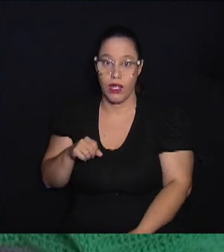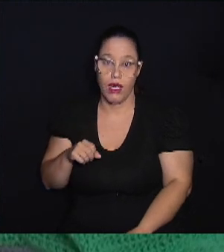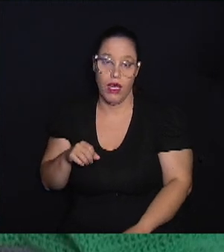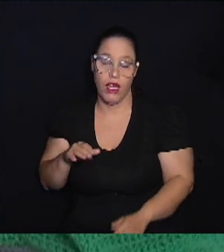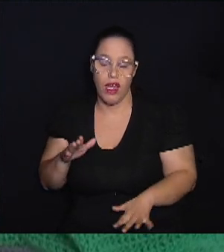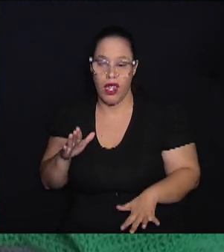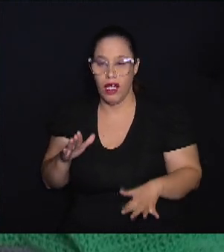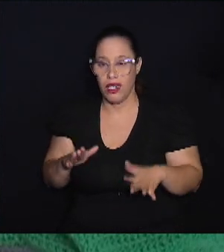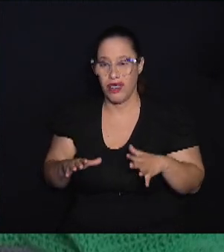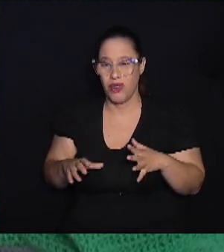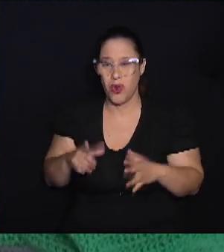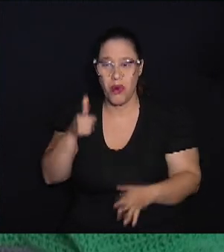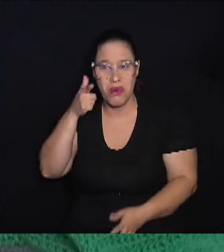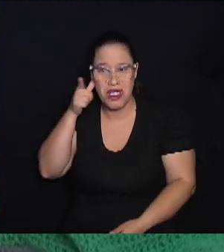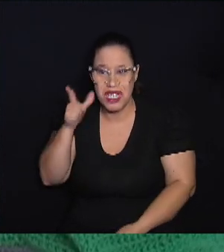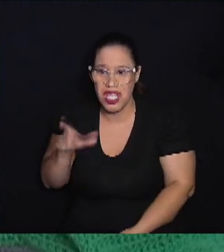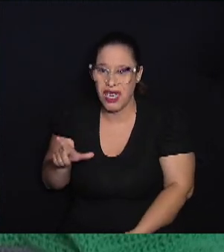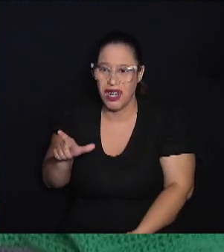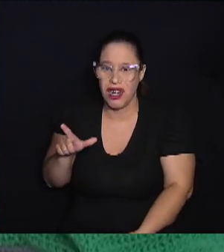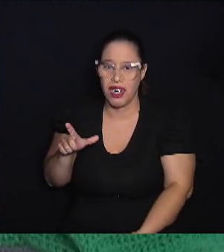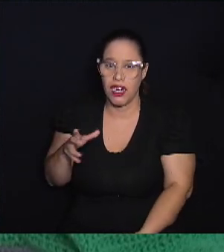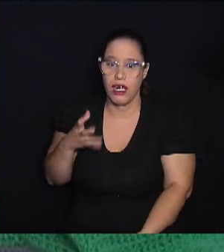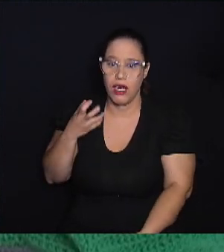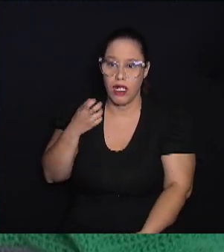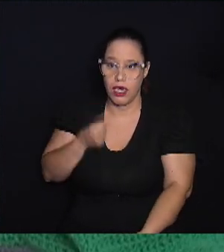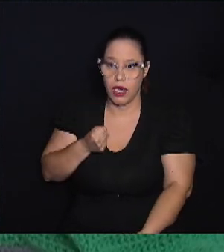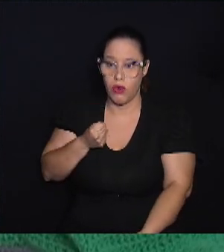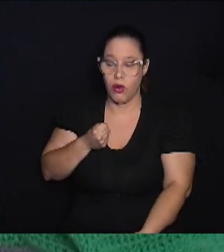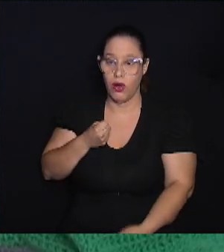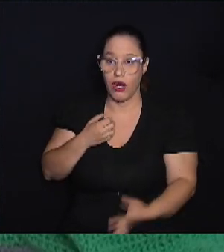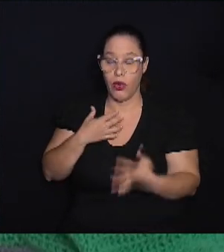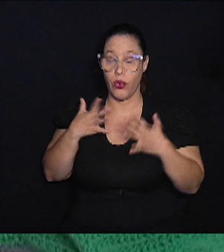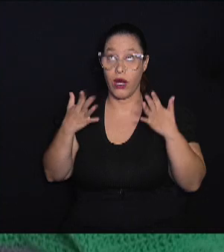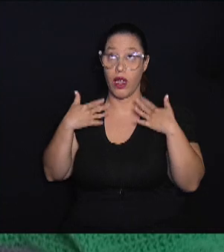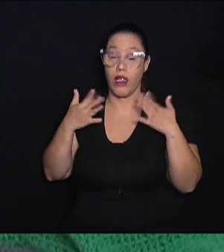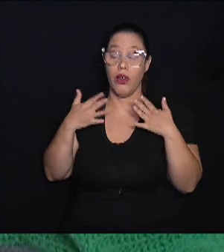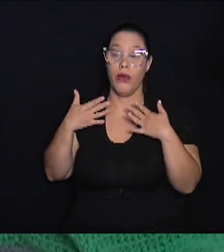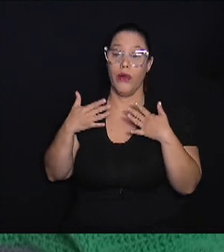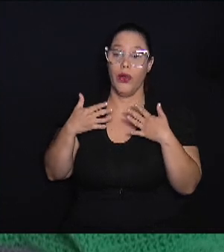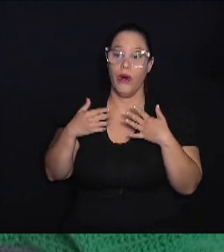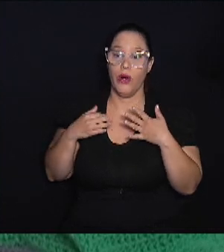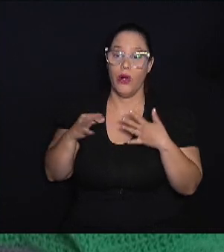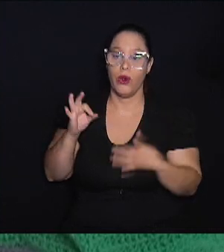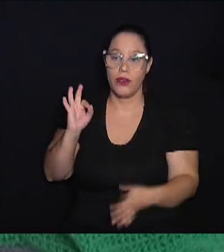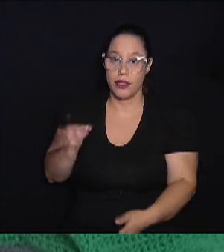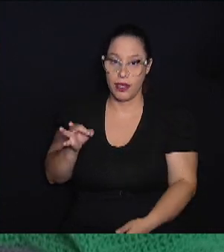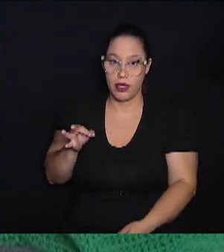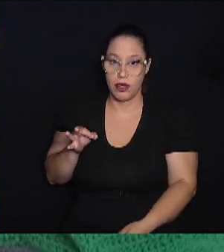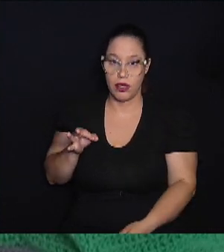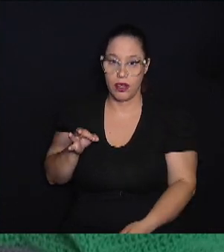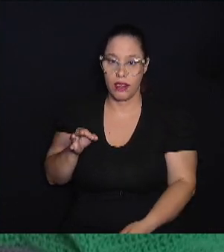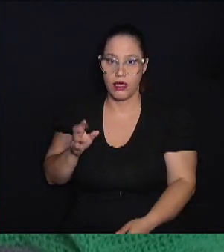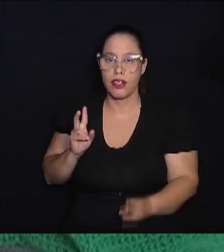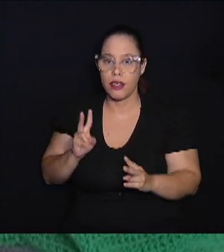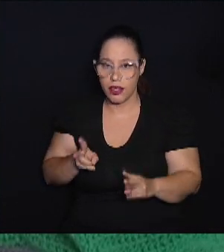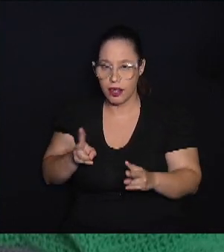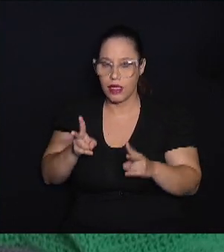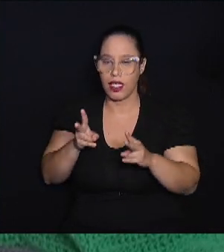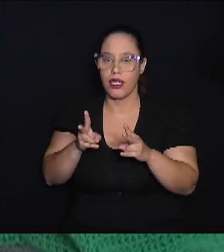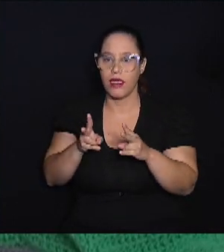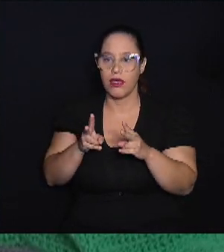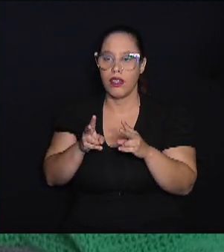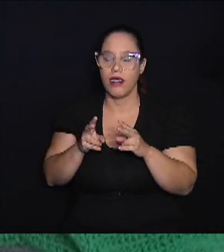Eles não conseguem segurar o calor. Então, o ideal para os filhotinhos é a gente sempre aquecer eles, seja com